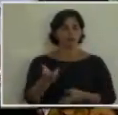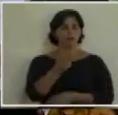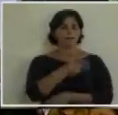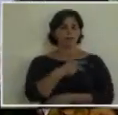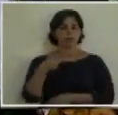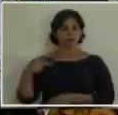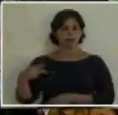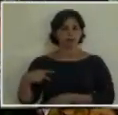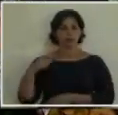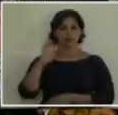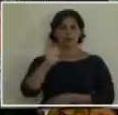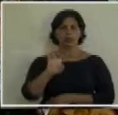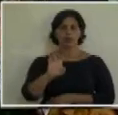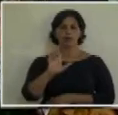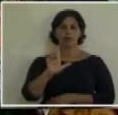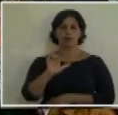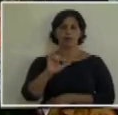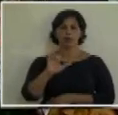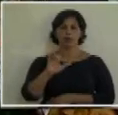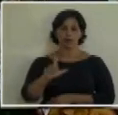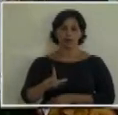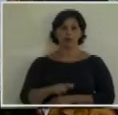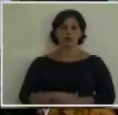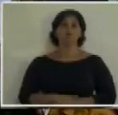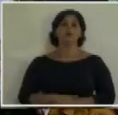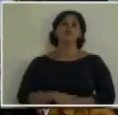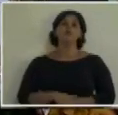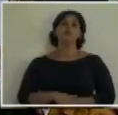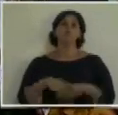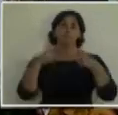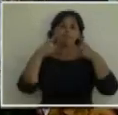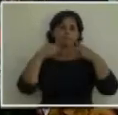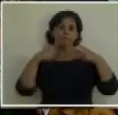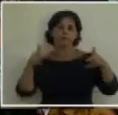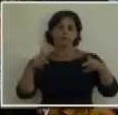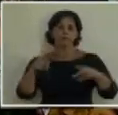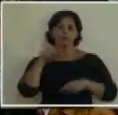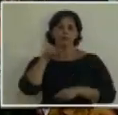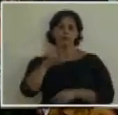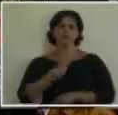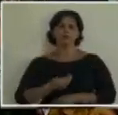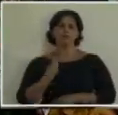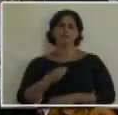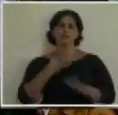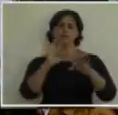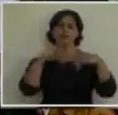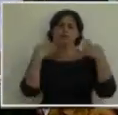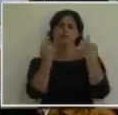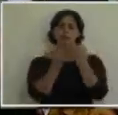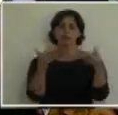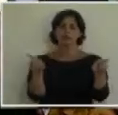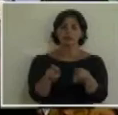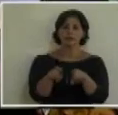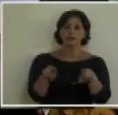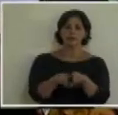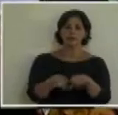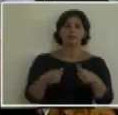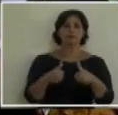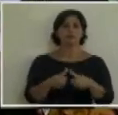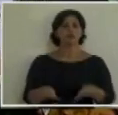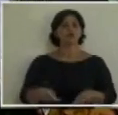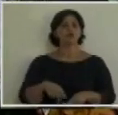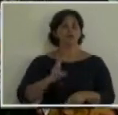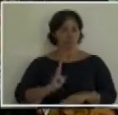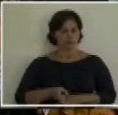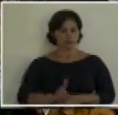que vai ministrar o seu coração, vai liberar uma palavra profética sobre a sua vida e família. Ele estará conosco uma vez por